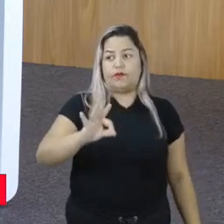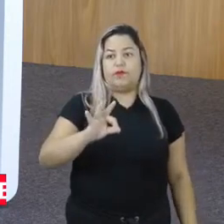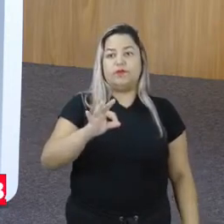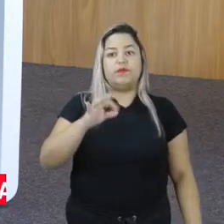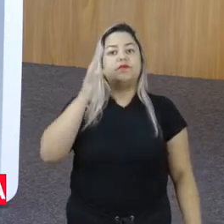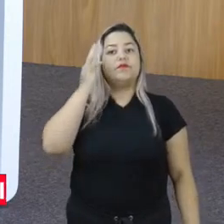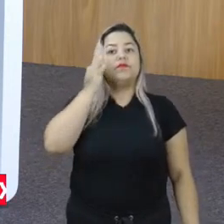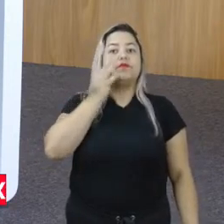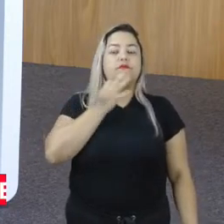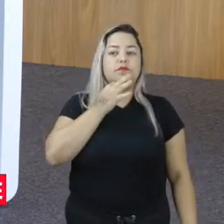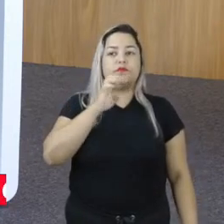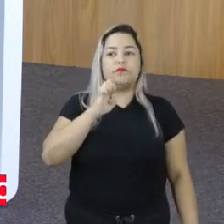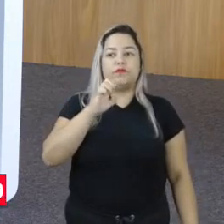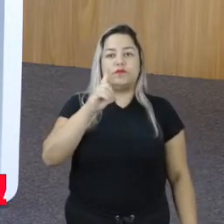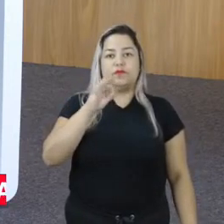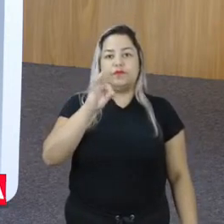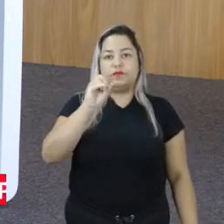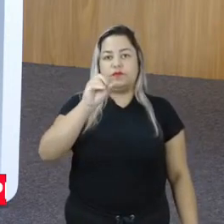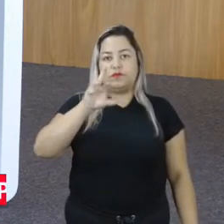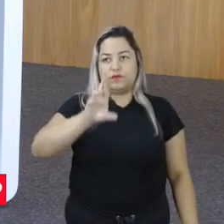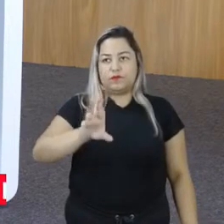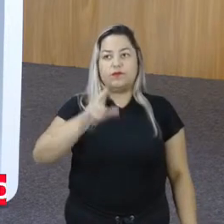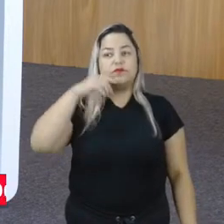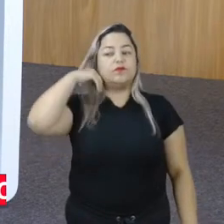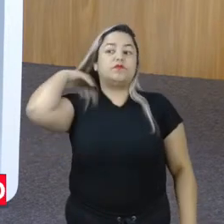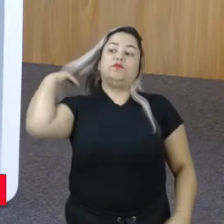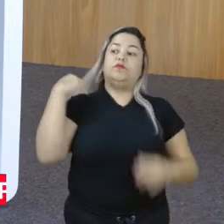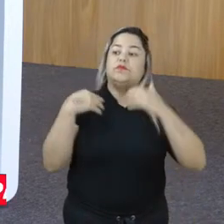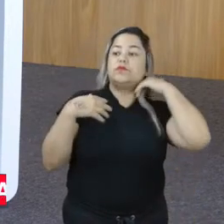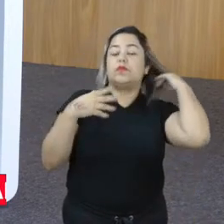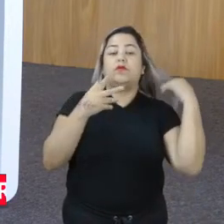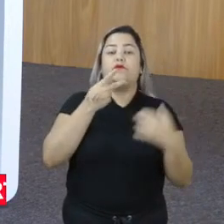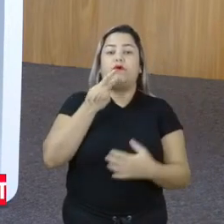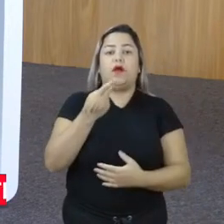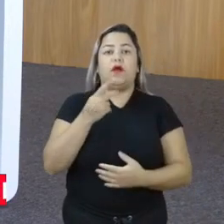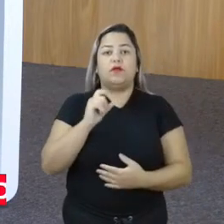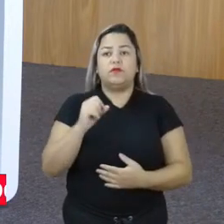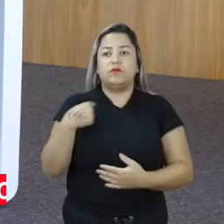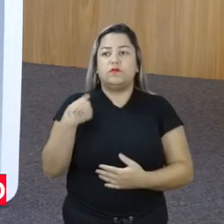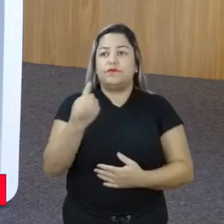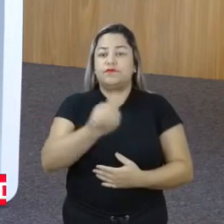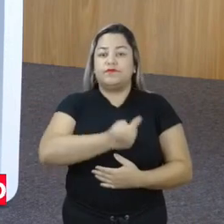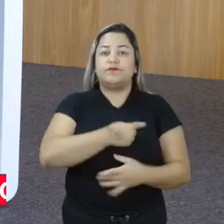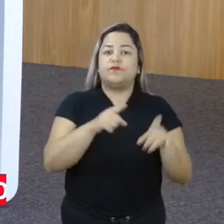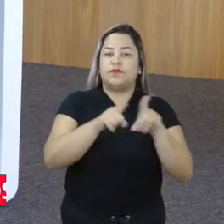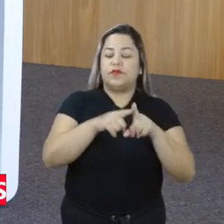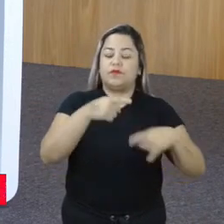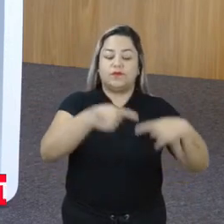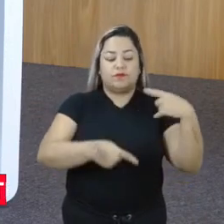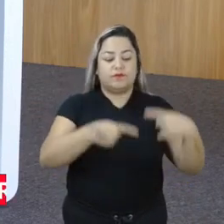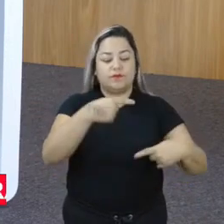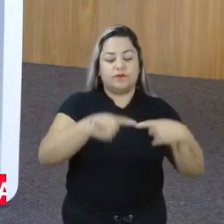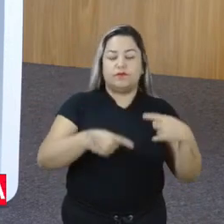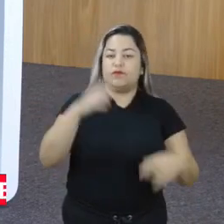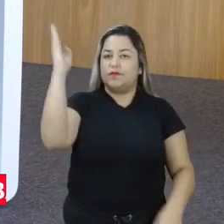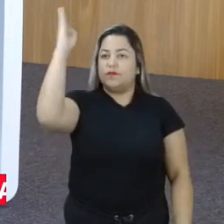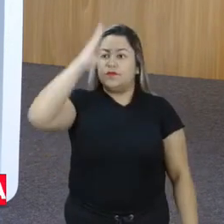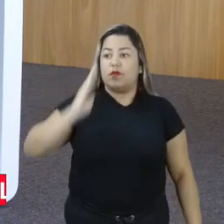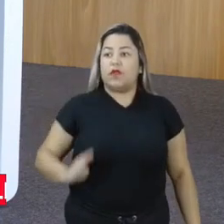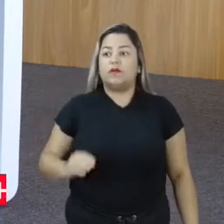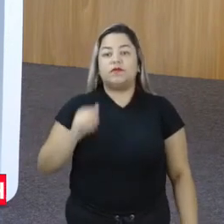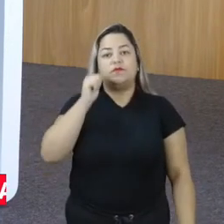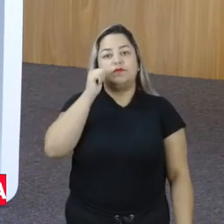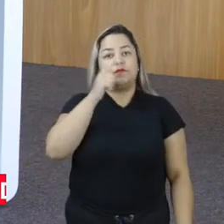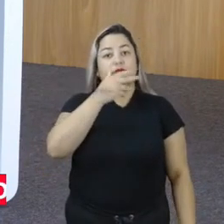Fernando Brasil, editor do portal de notícias do PT, comenta com a gente a política externa brasileira e a presidência